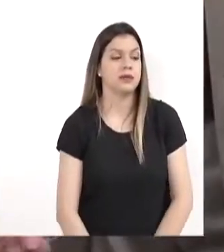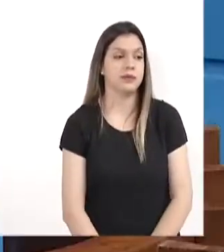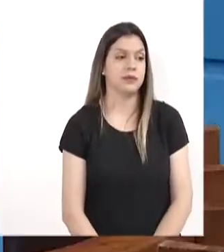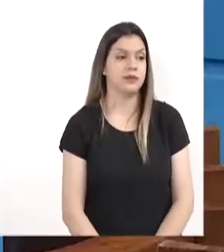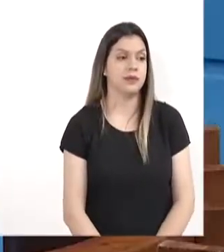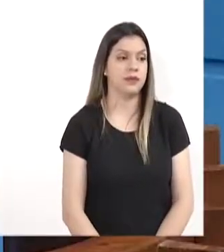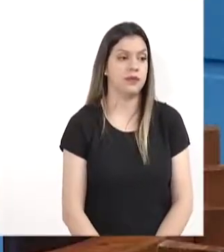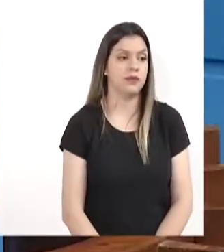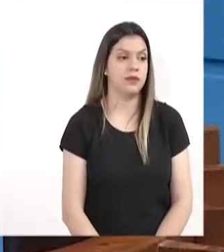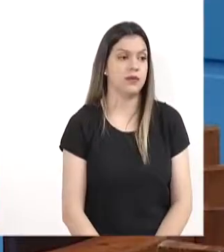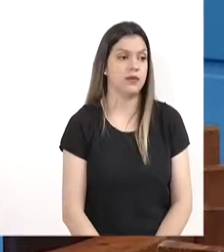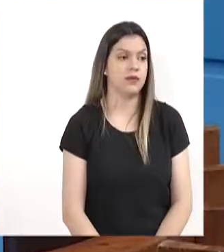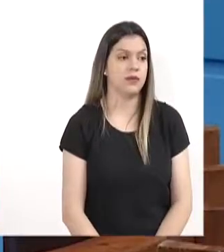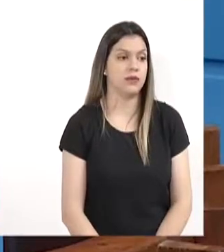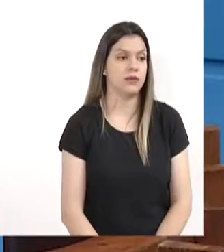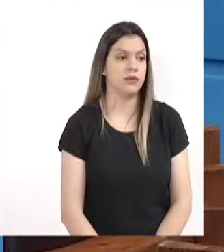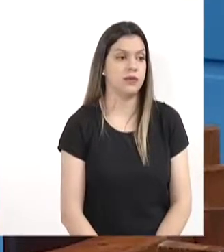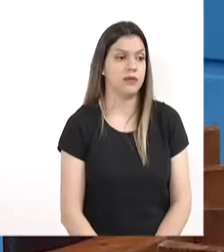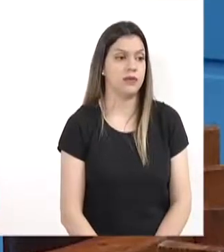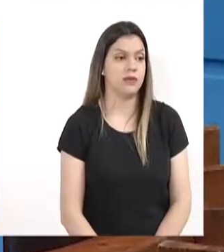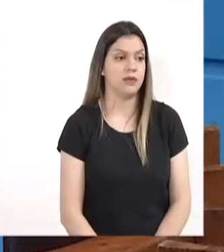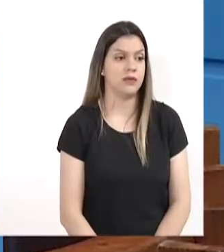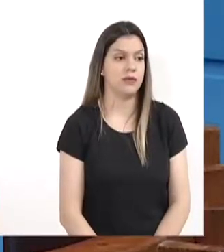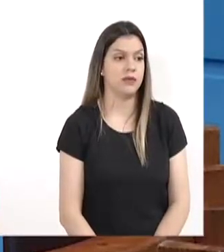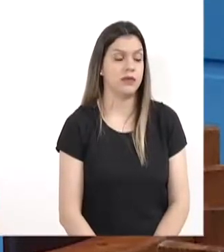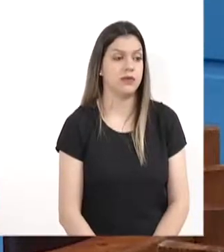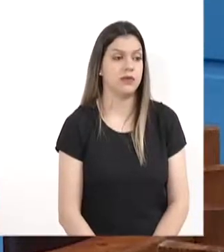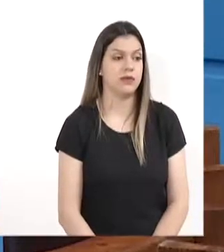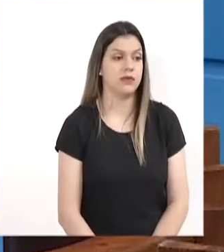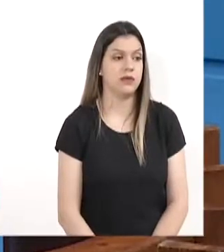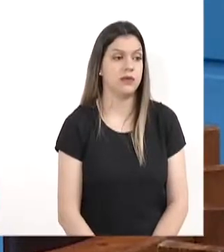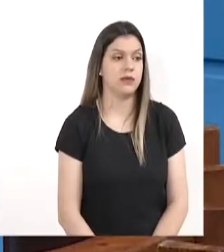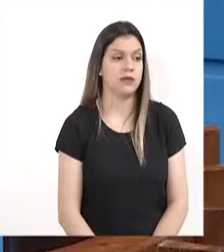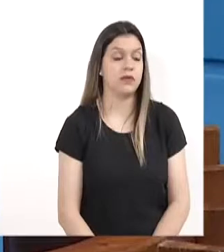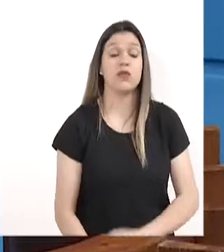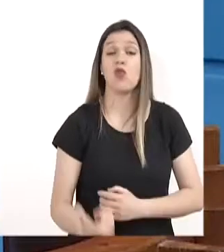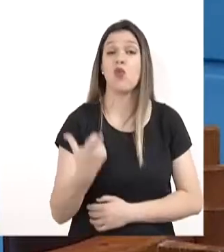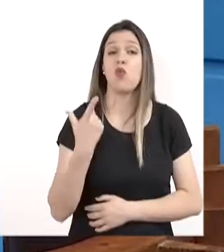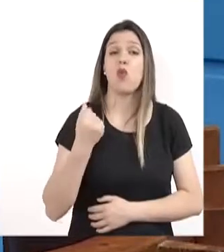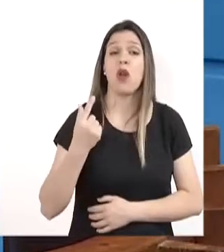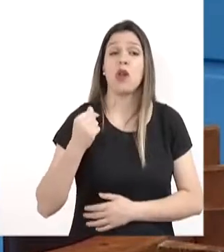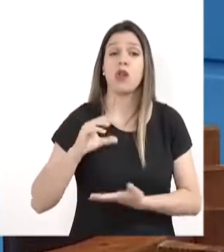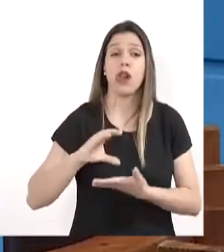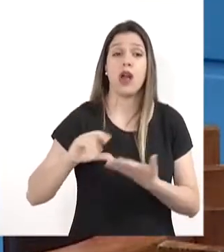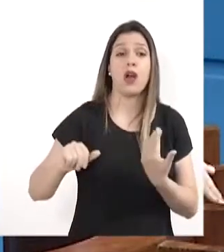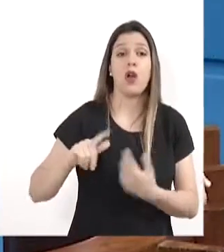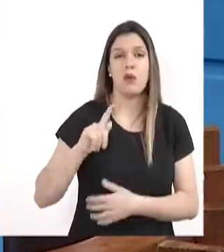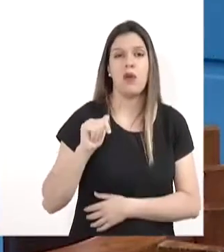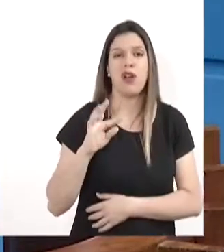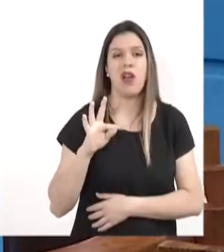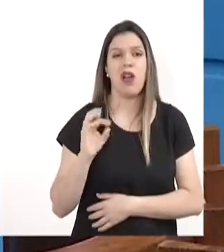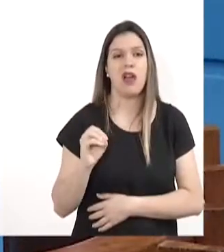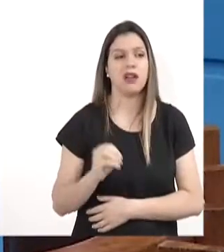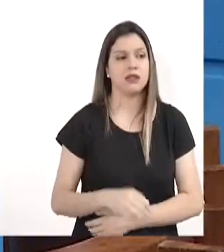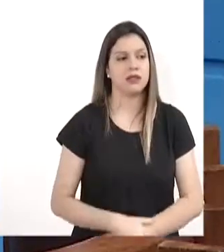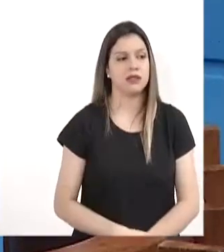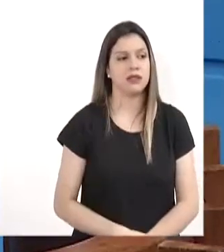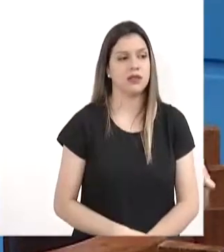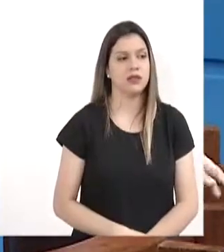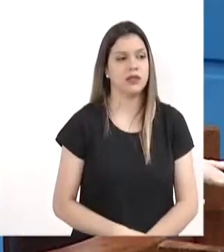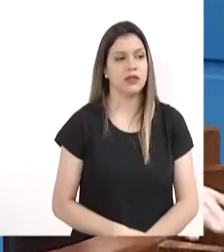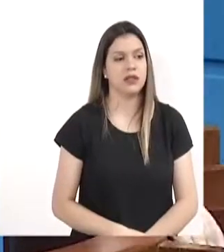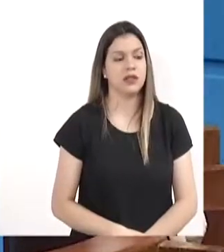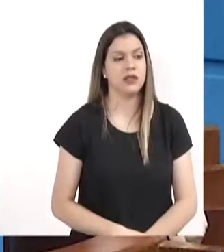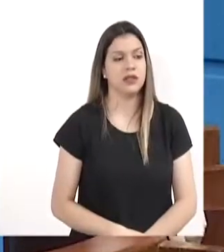deputado Gerson Claro, com os furtos, roubos, desvio de energia? 1 milhão? Quanto que nós